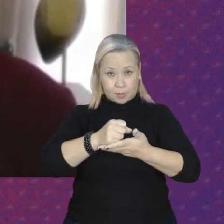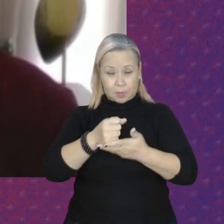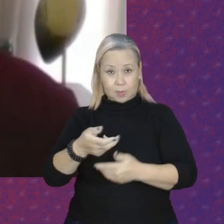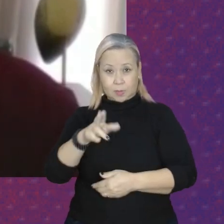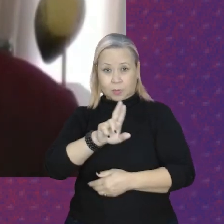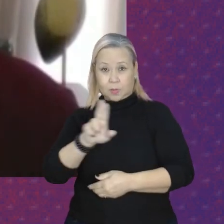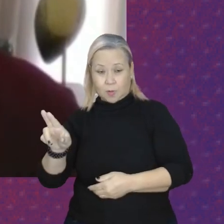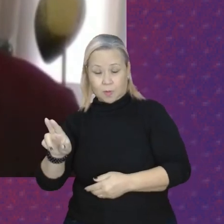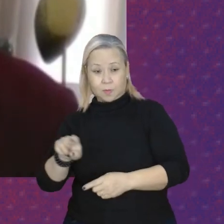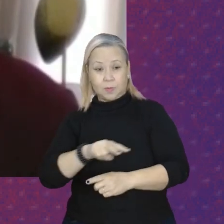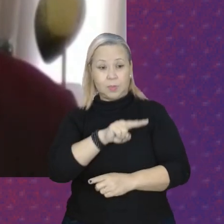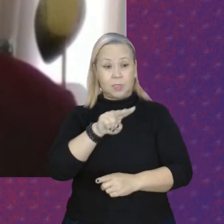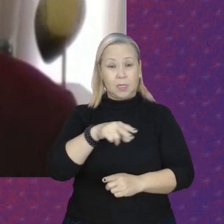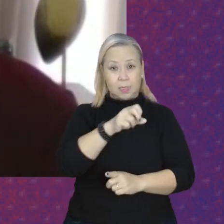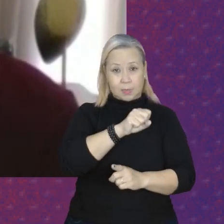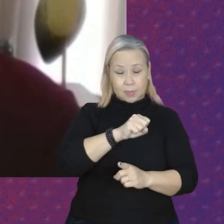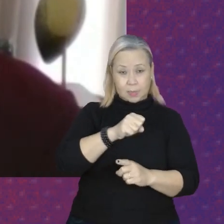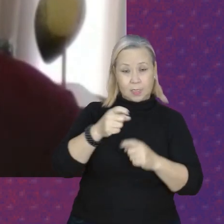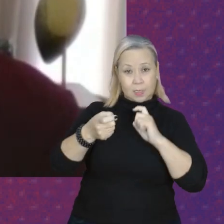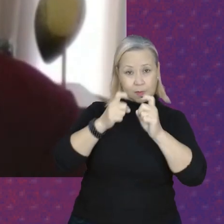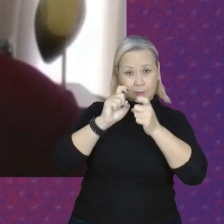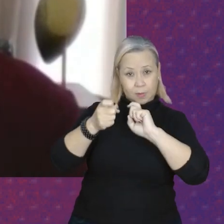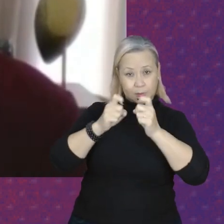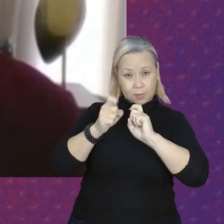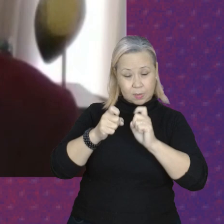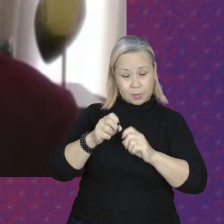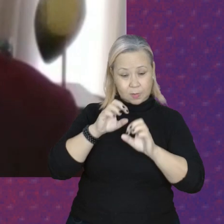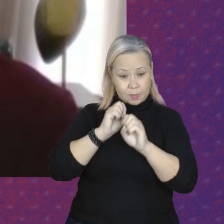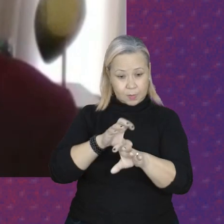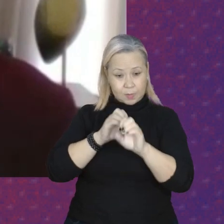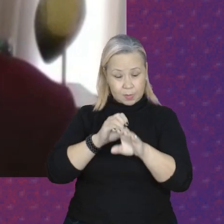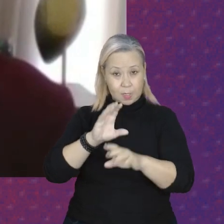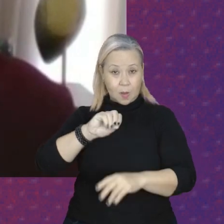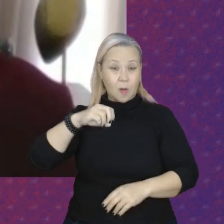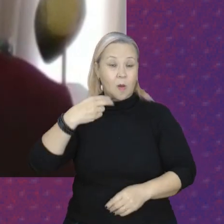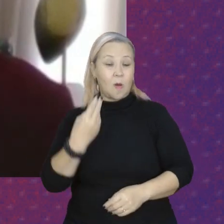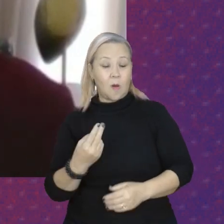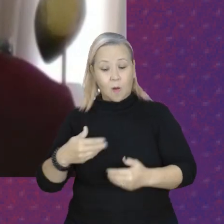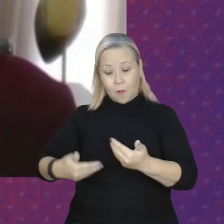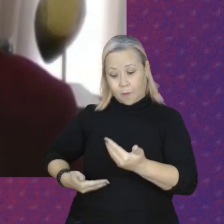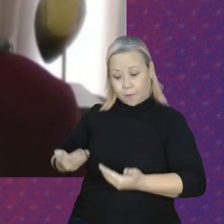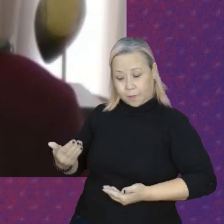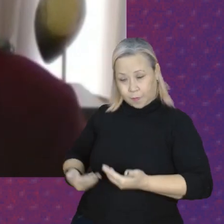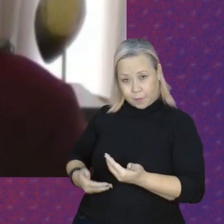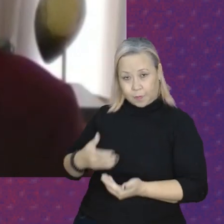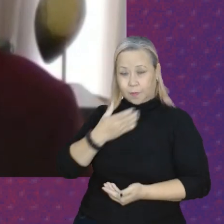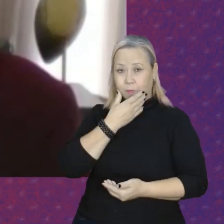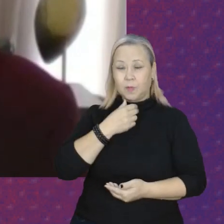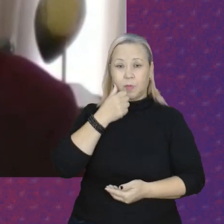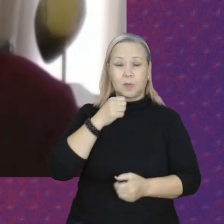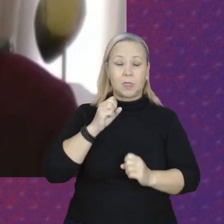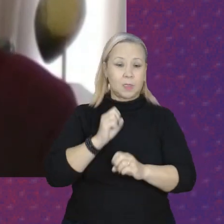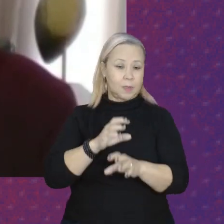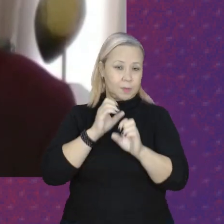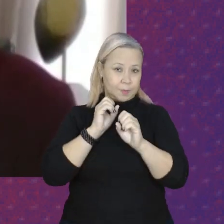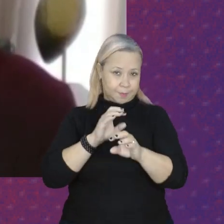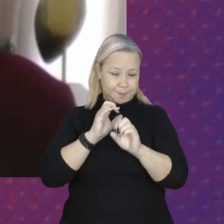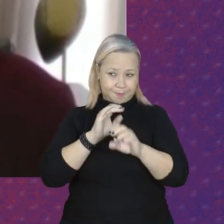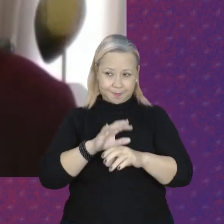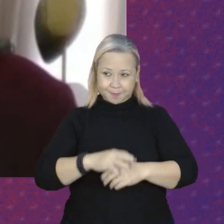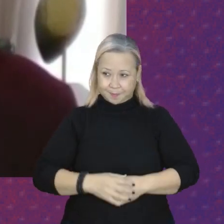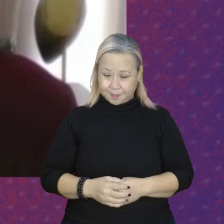de assistentes administrativos educacionais ou funcionários e funcionárias da educação. É